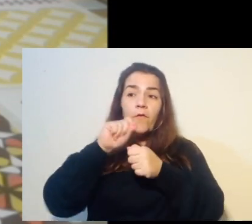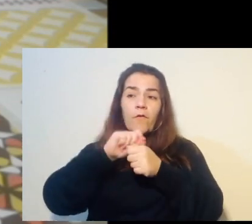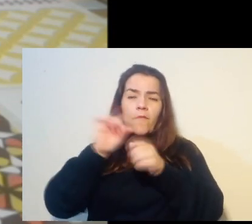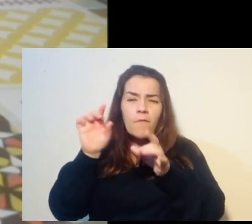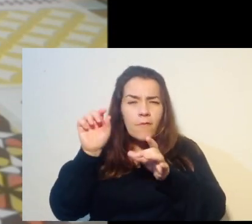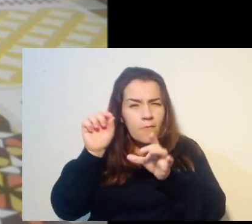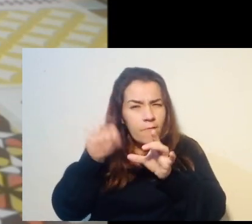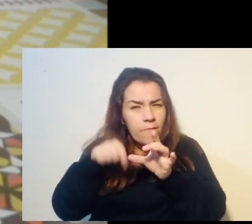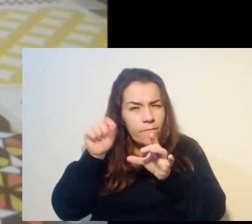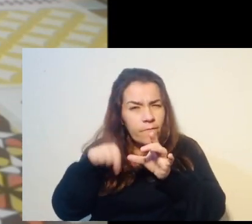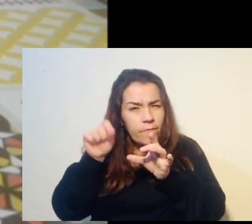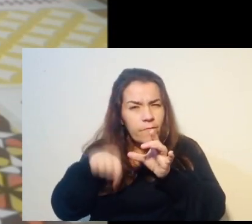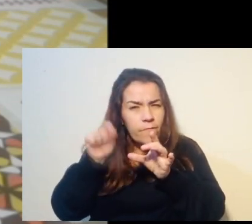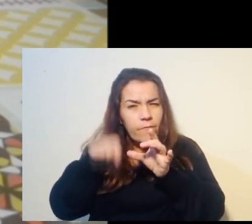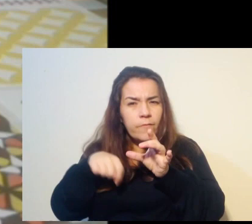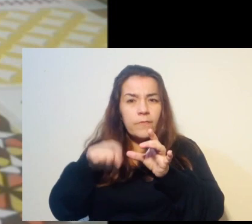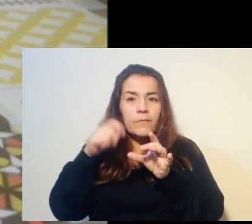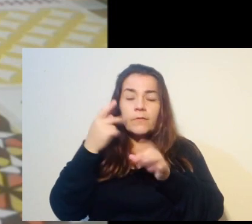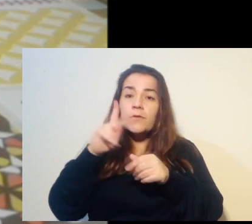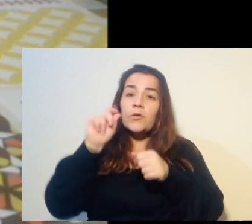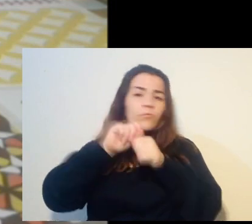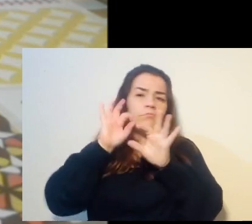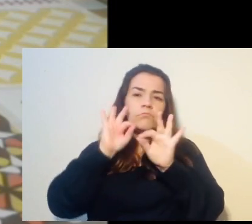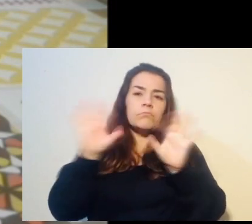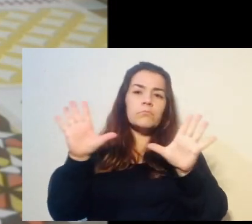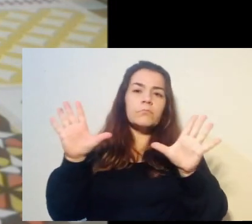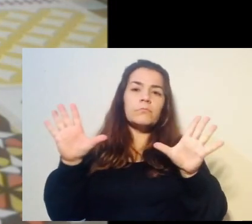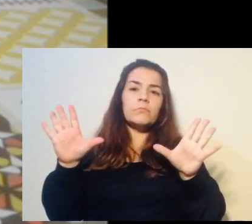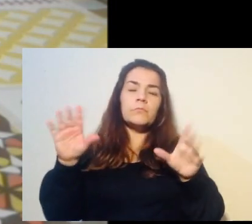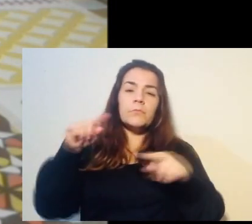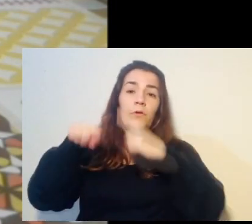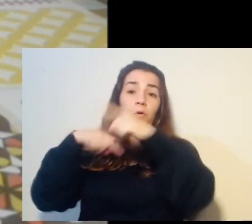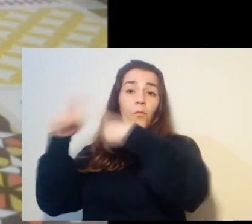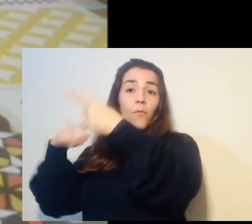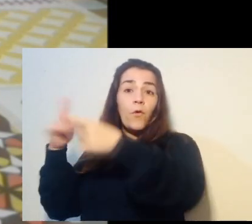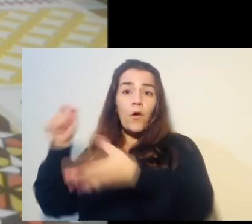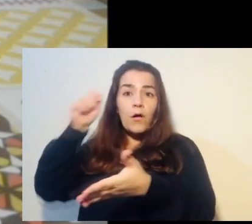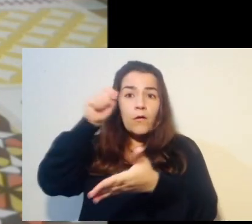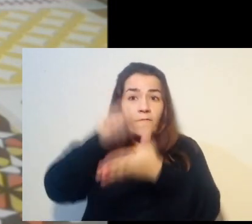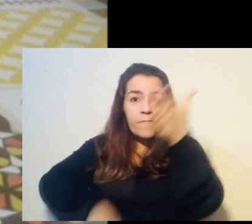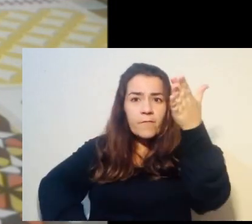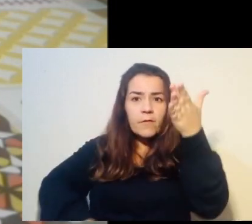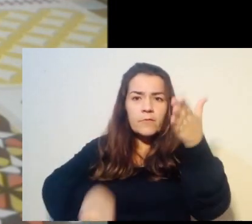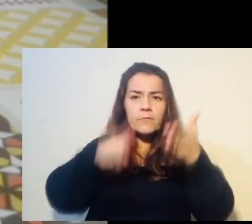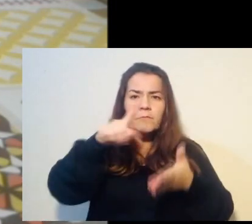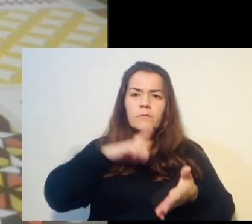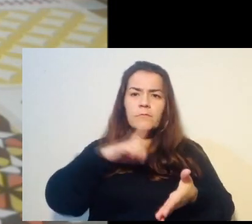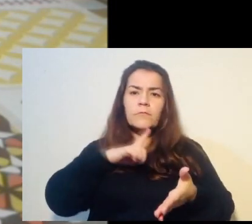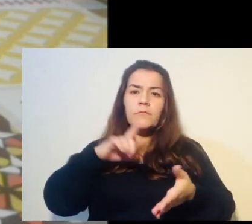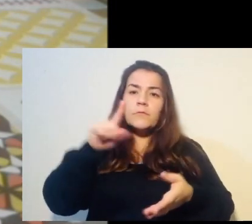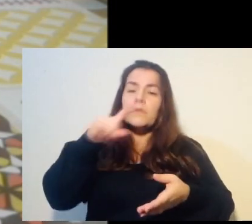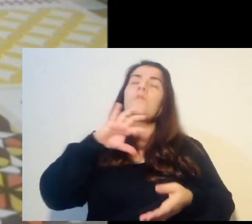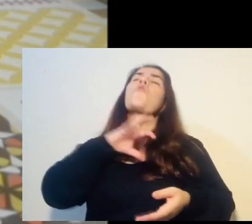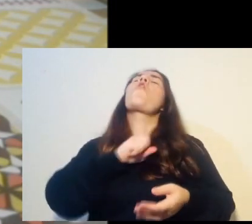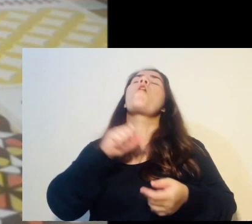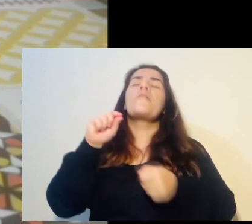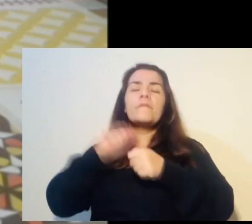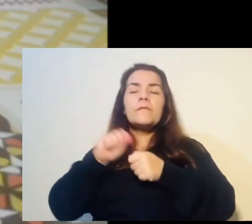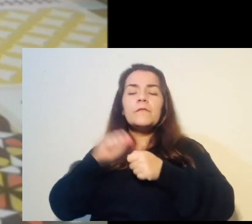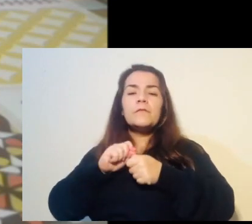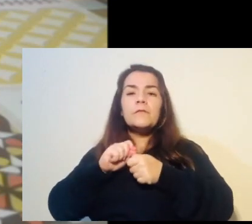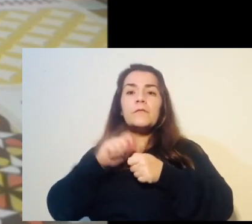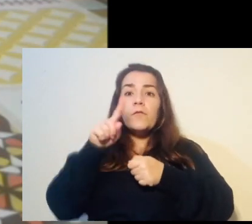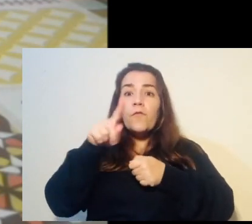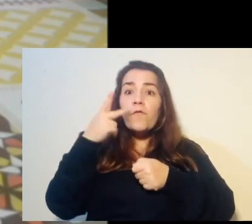marcar, e você dá uma riscadinha e pronto. Então depois que você marcou, você tem marcado, o que eu